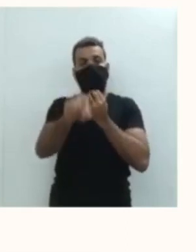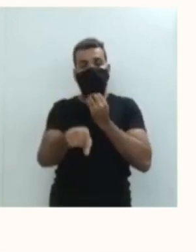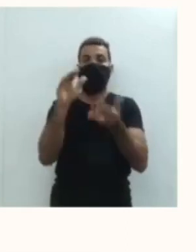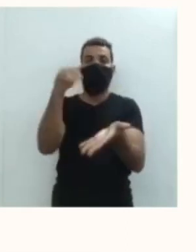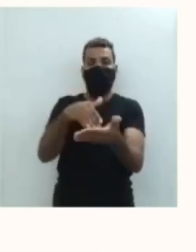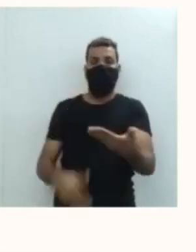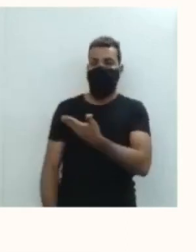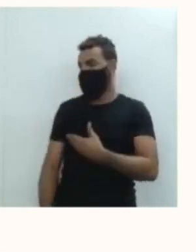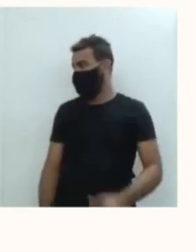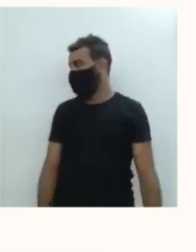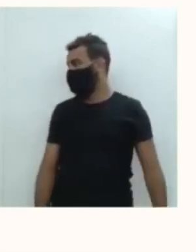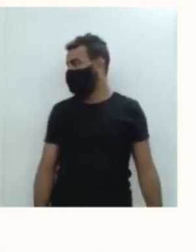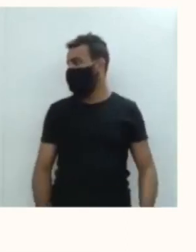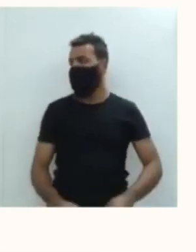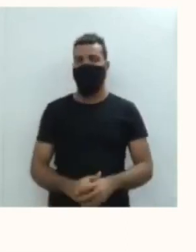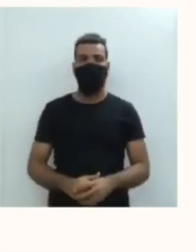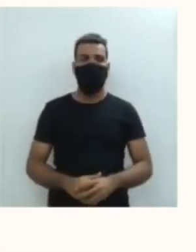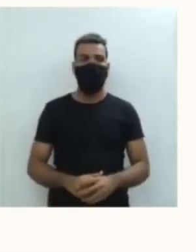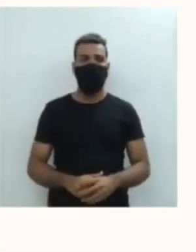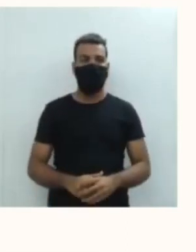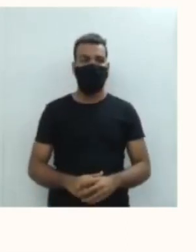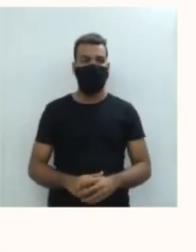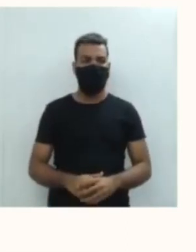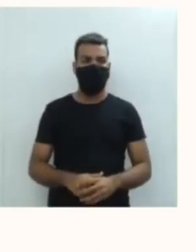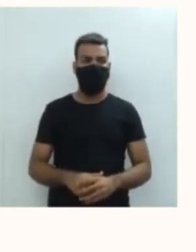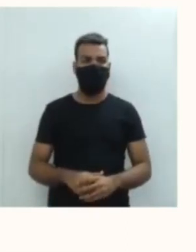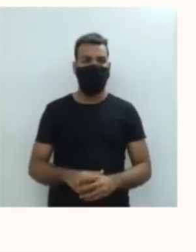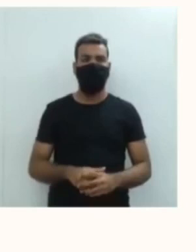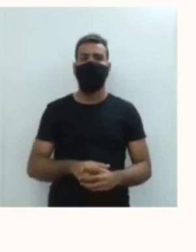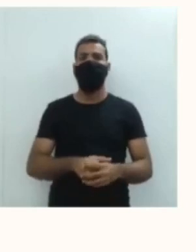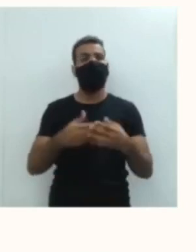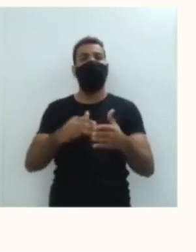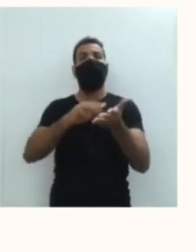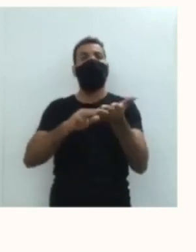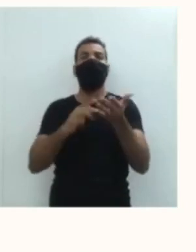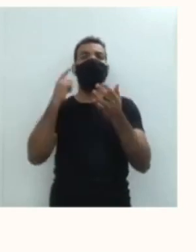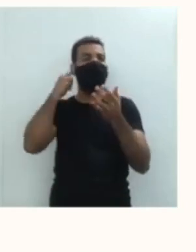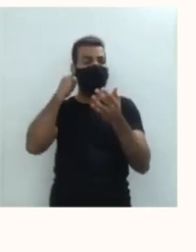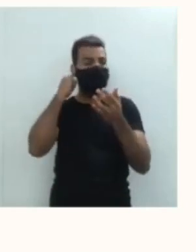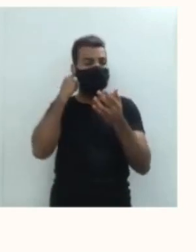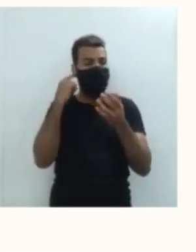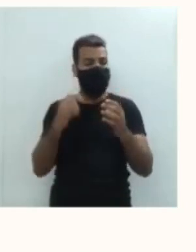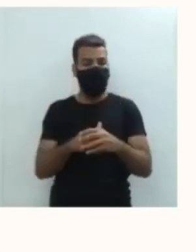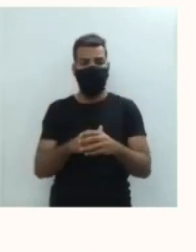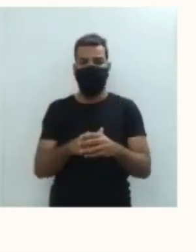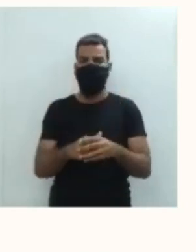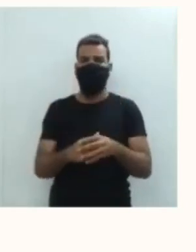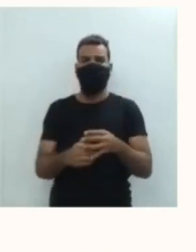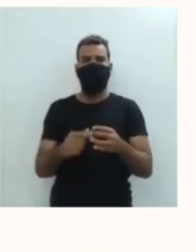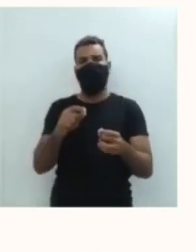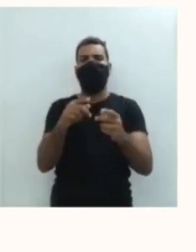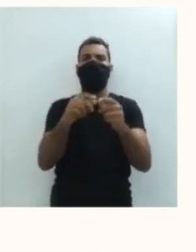final então o método final significa dizer que esse método ele não pode não pode ser exercido